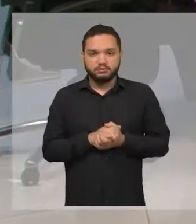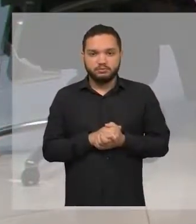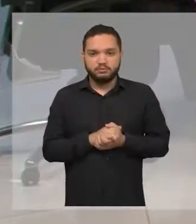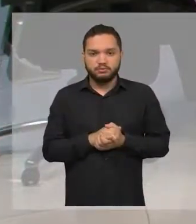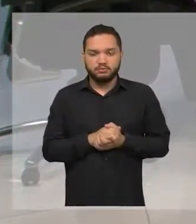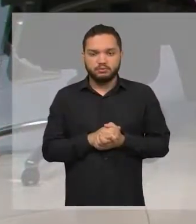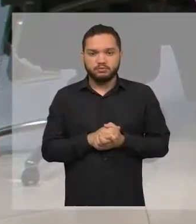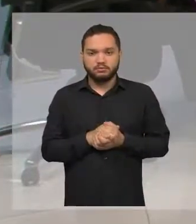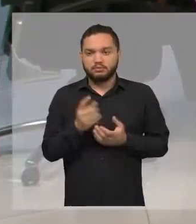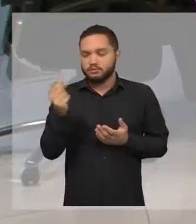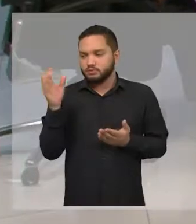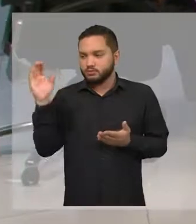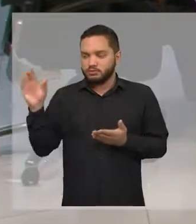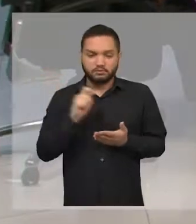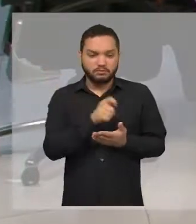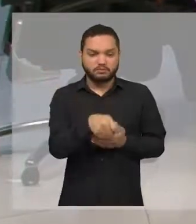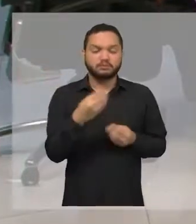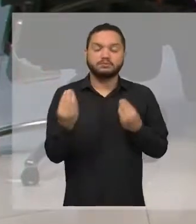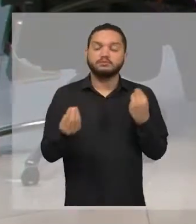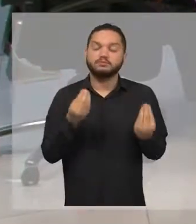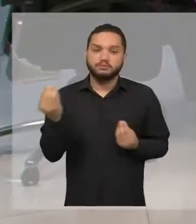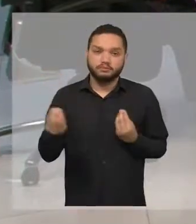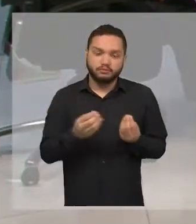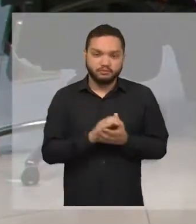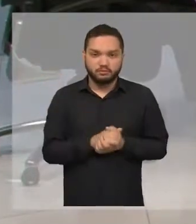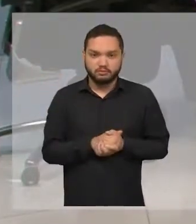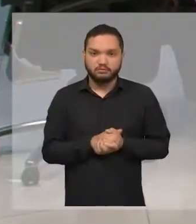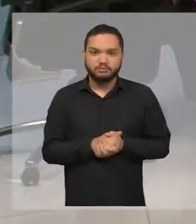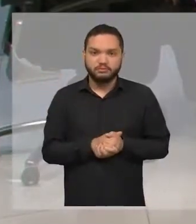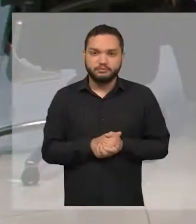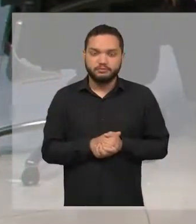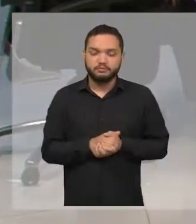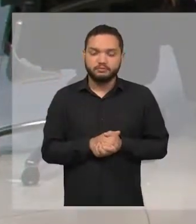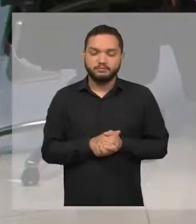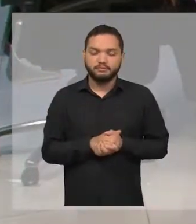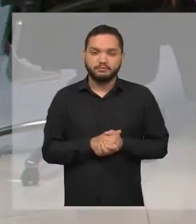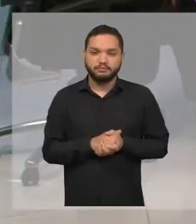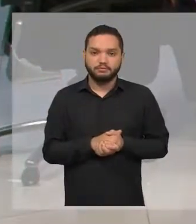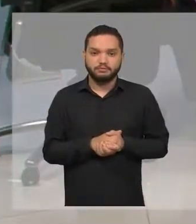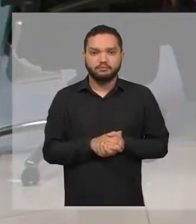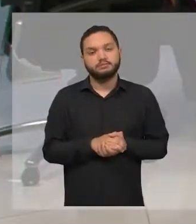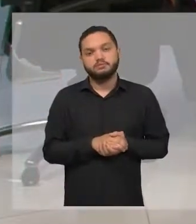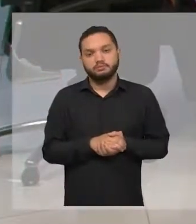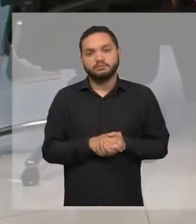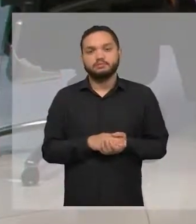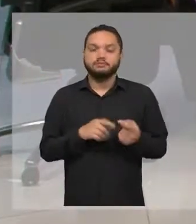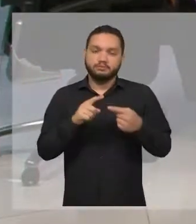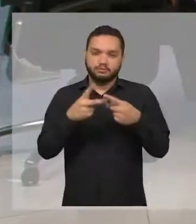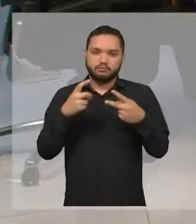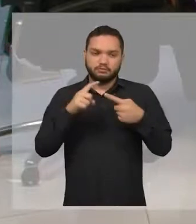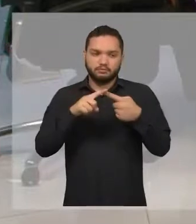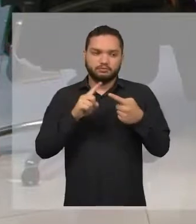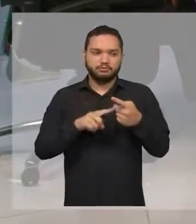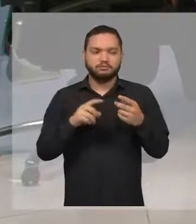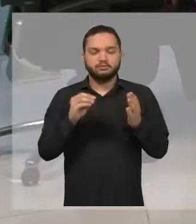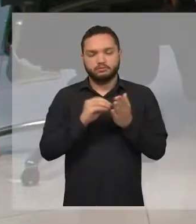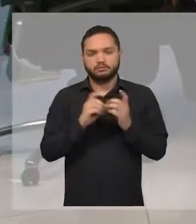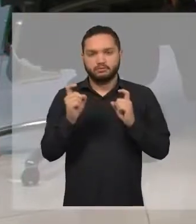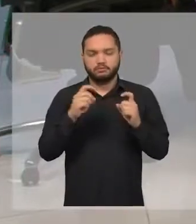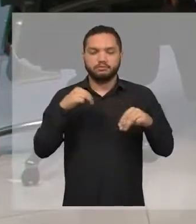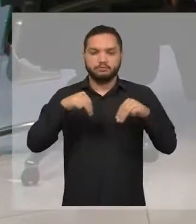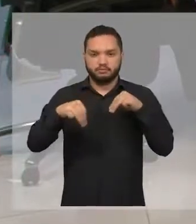não há regime democrático de força. Muito pelo contrário. O regime democrático se caracteriza exatamente por não ter força em lugar